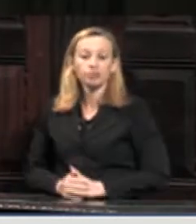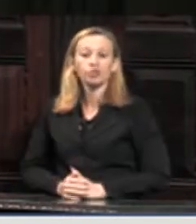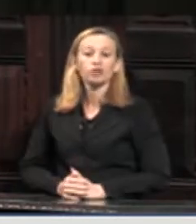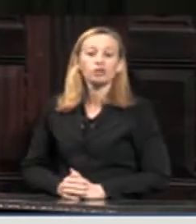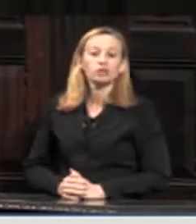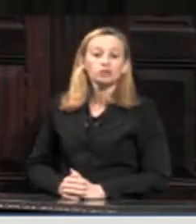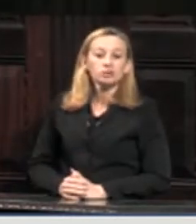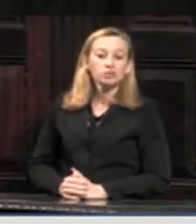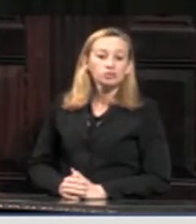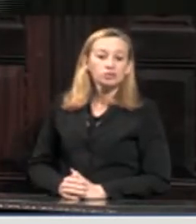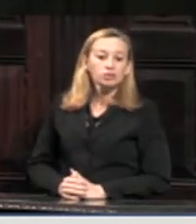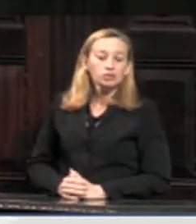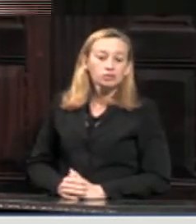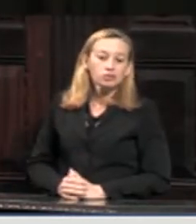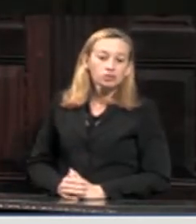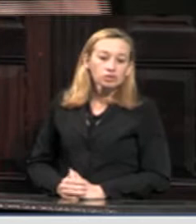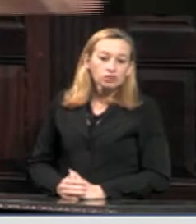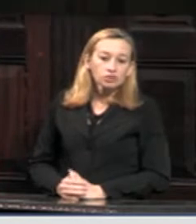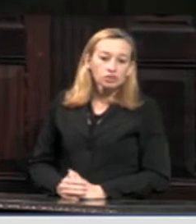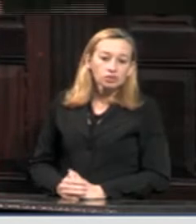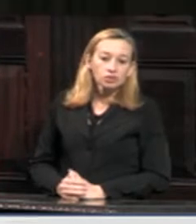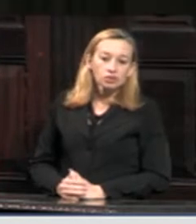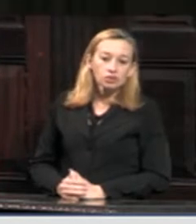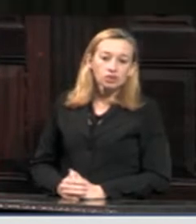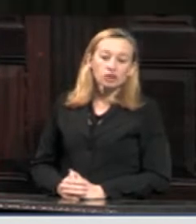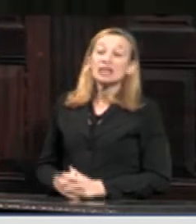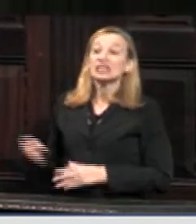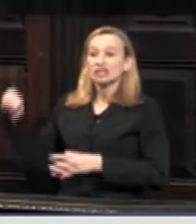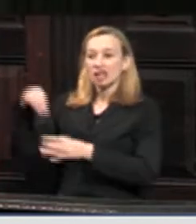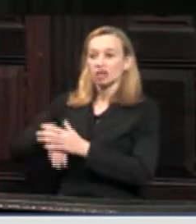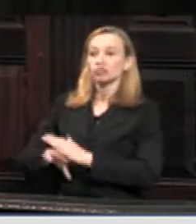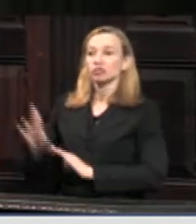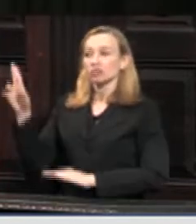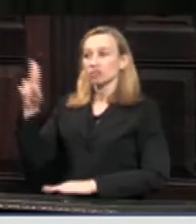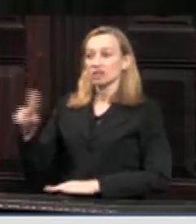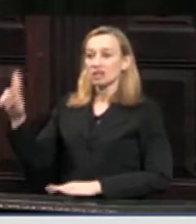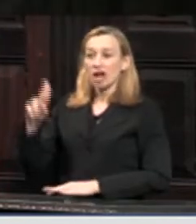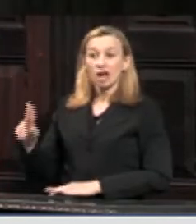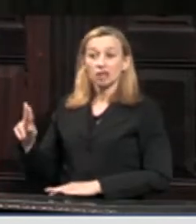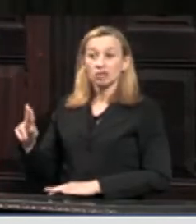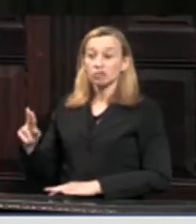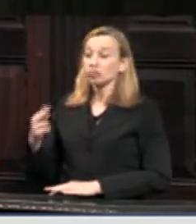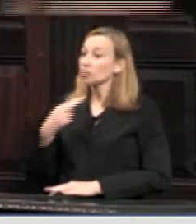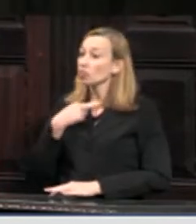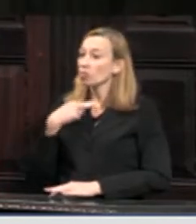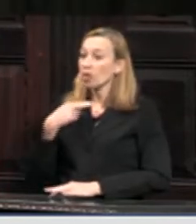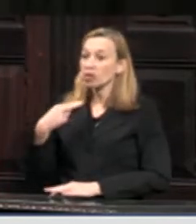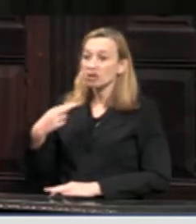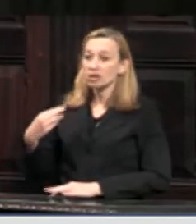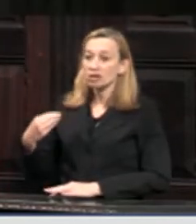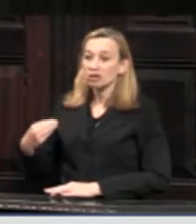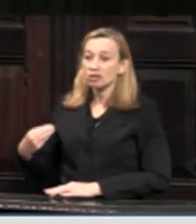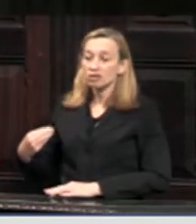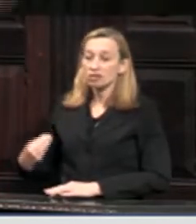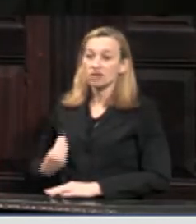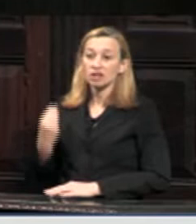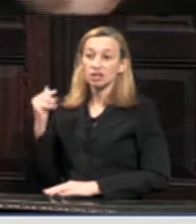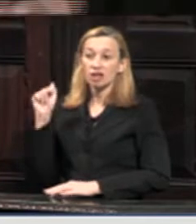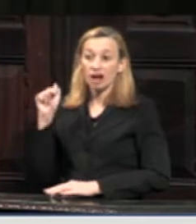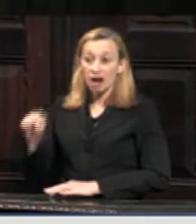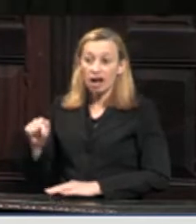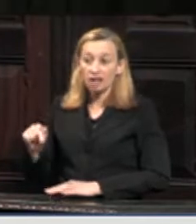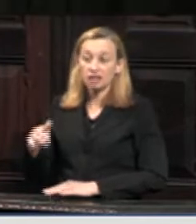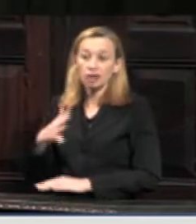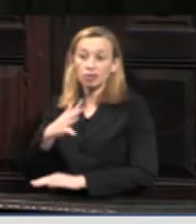federal, não é suscetível à presença da polícia militar. A polícia que está autorizada a